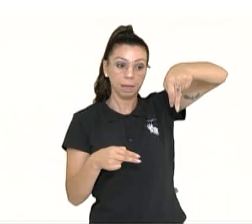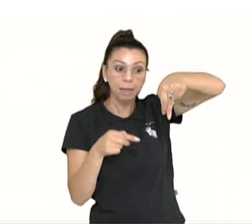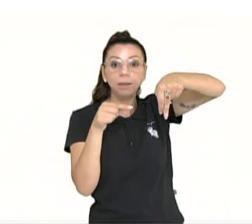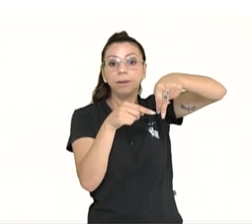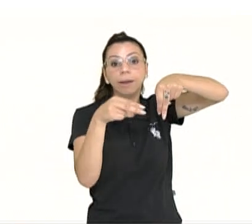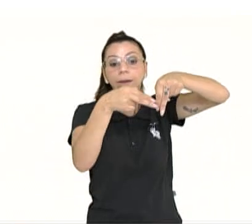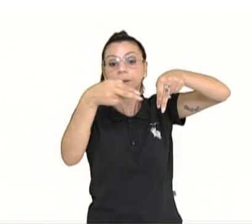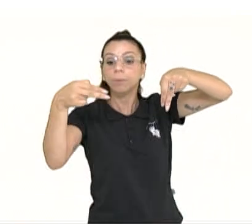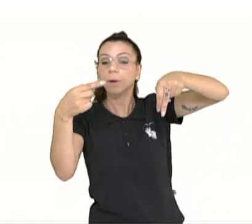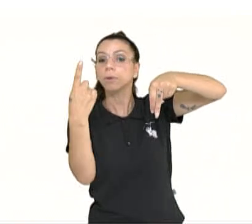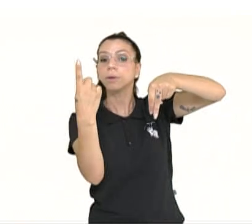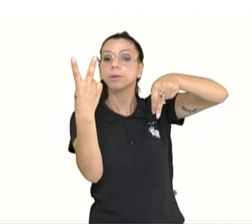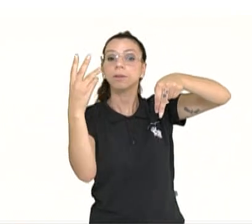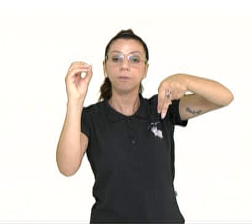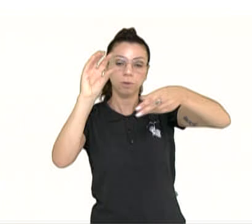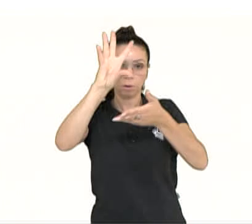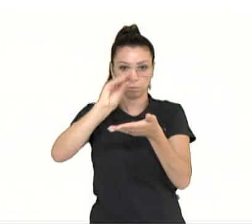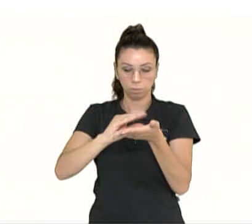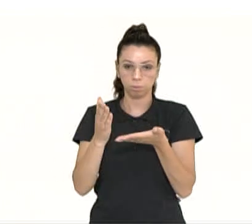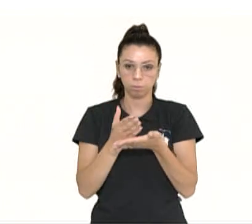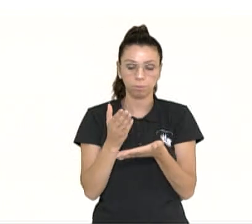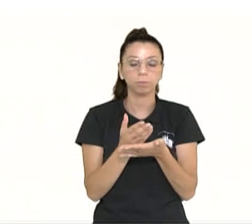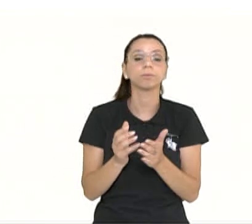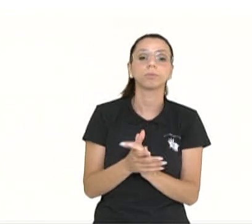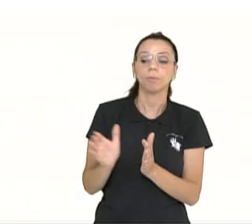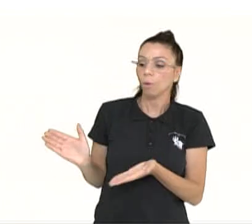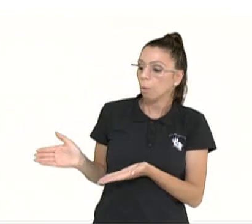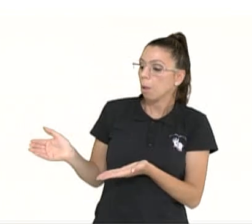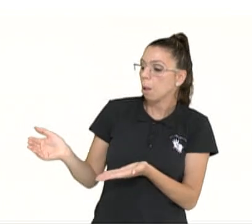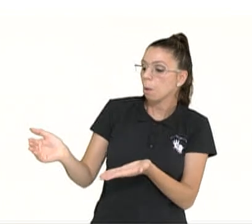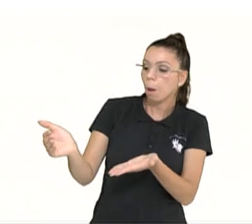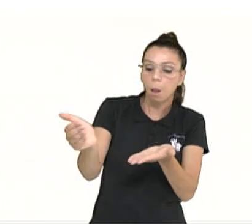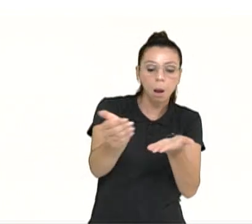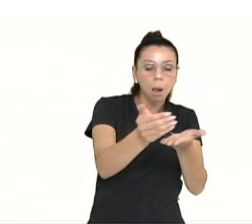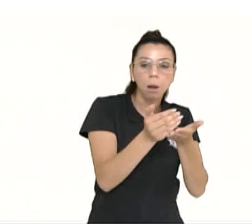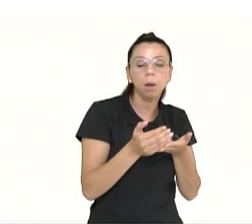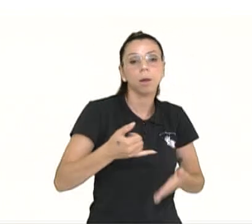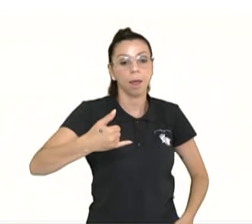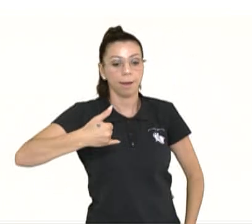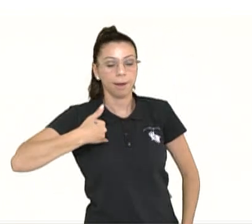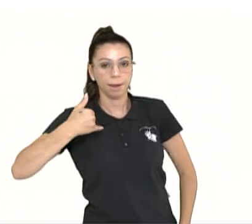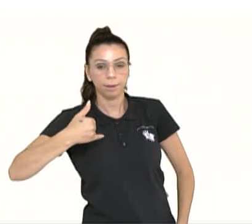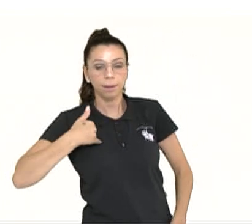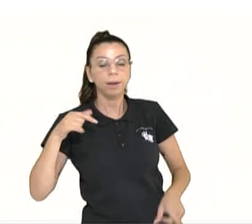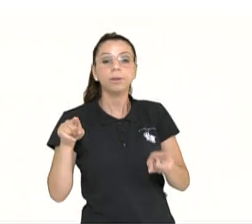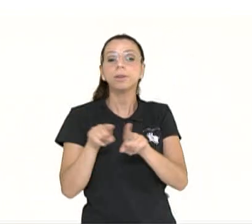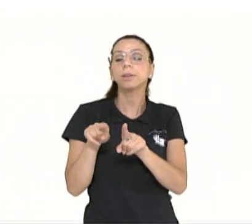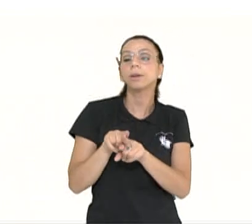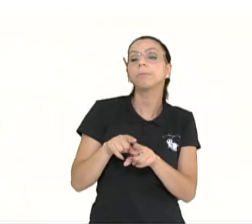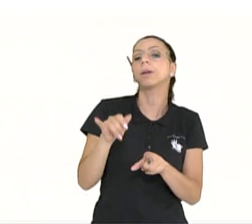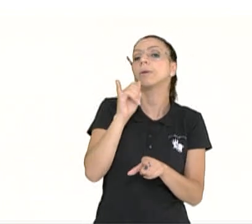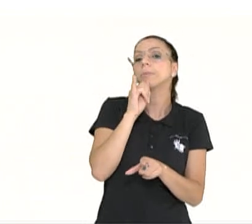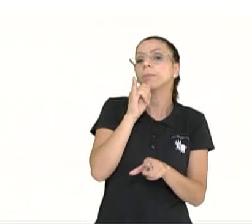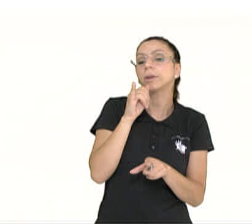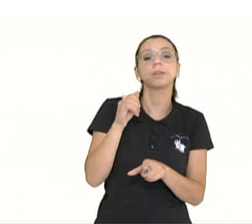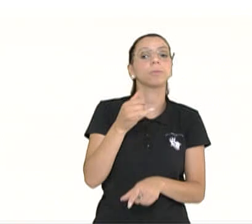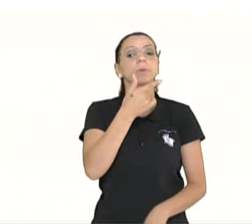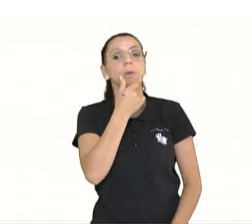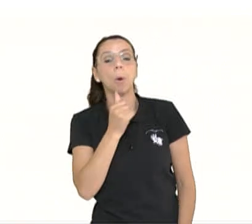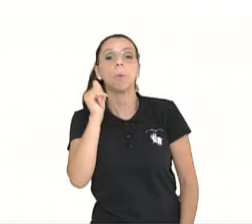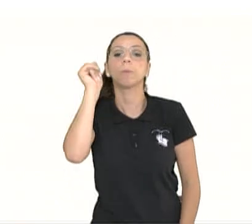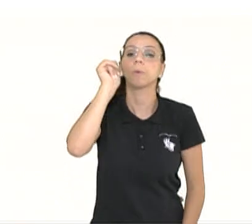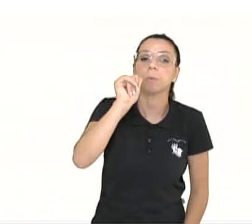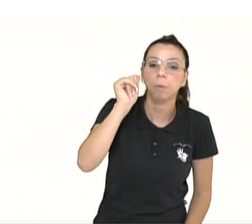seu caderno. Foi coletada, tendo-se verificado a idade e o sexo desses alunos. Na amostra, apurou-se